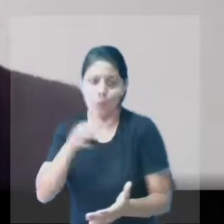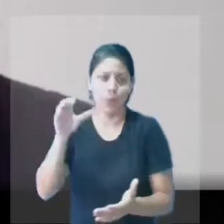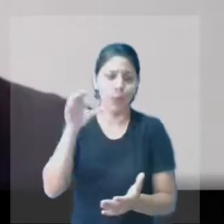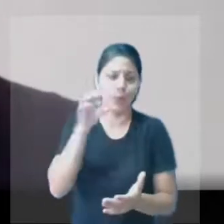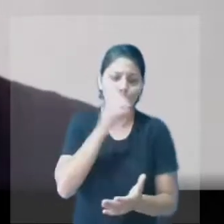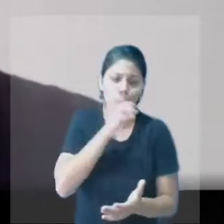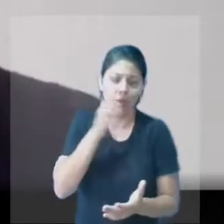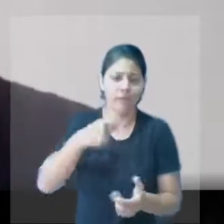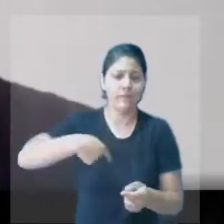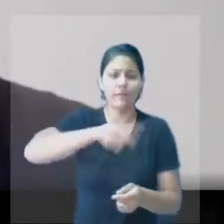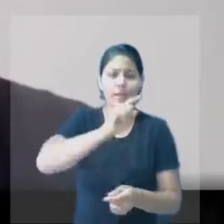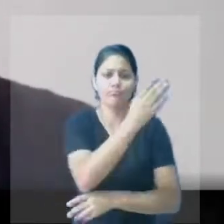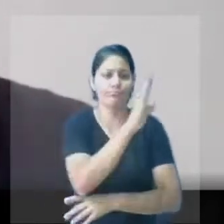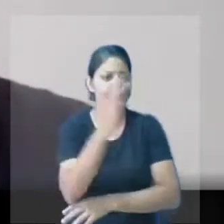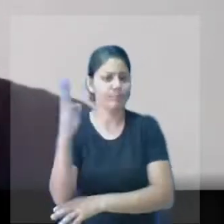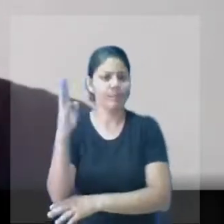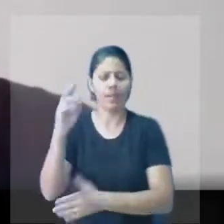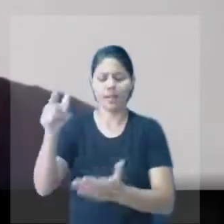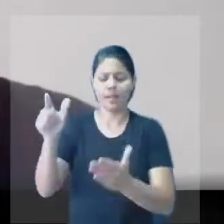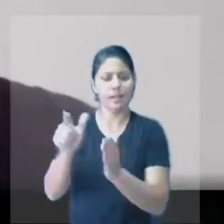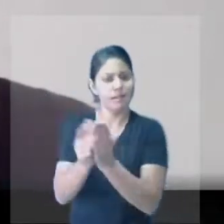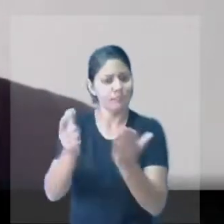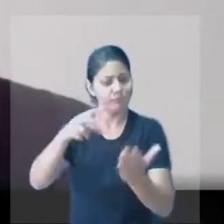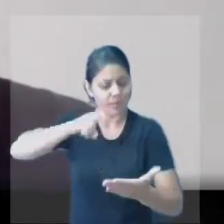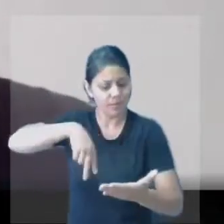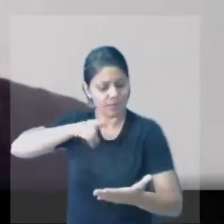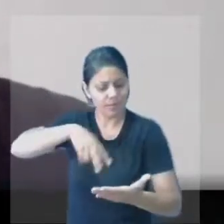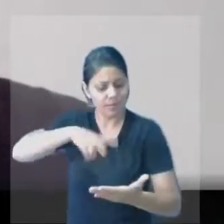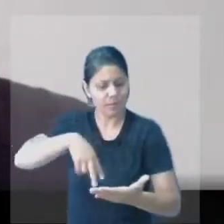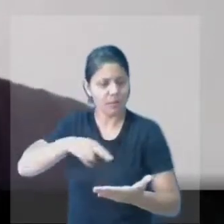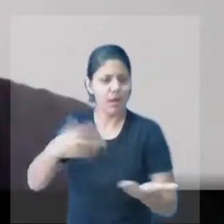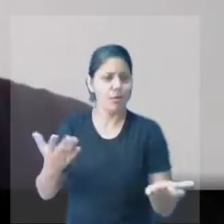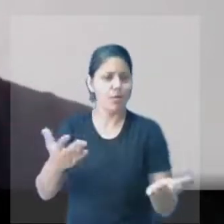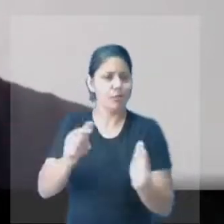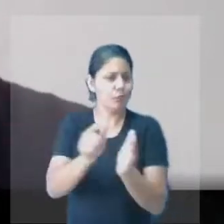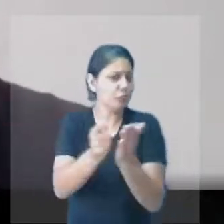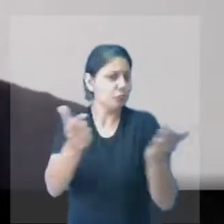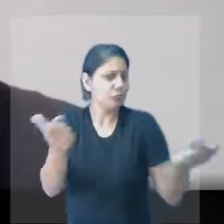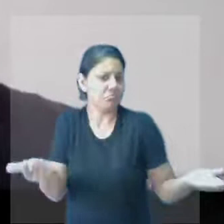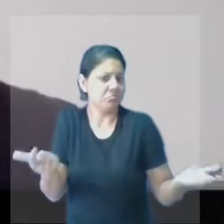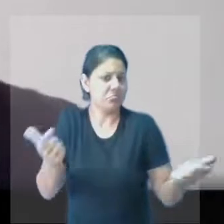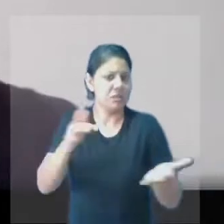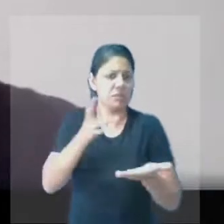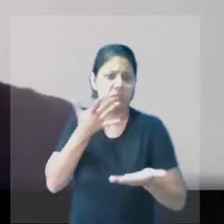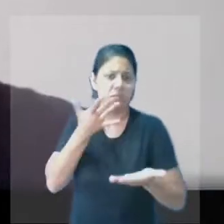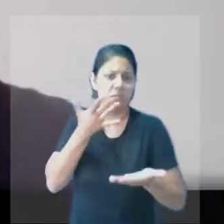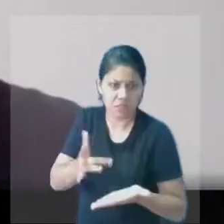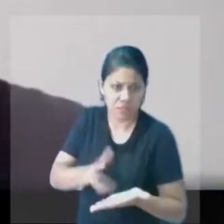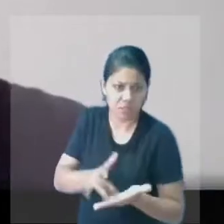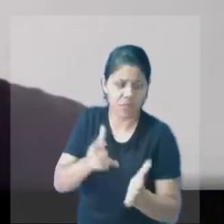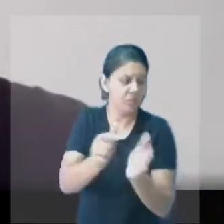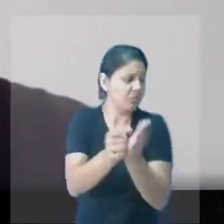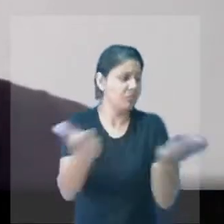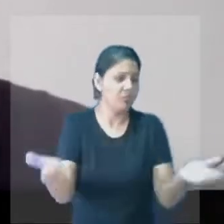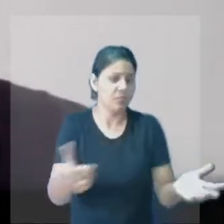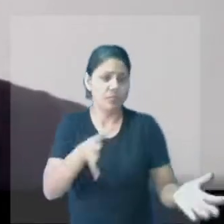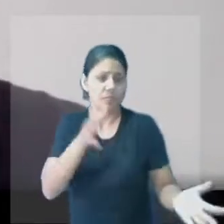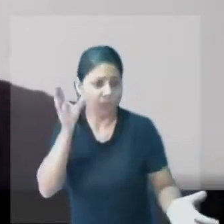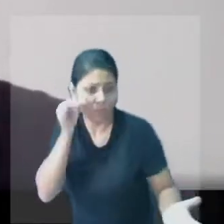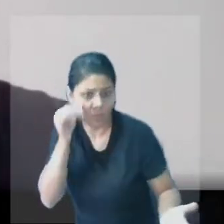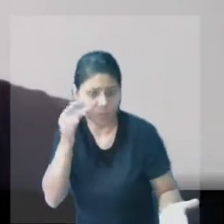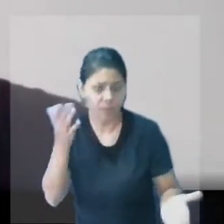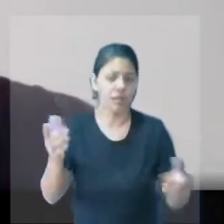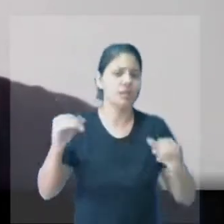ele vai para a biblioteca poder ler um jornal, poder ler uma revista, poder ler um livro de seu interesse. Então é